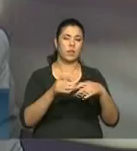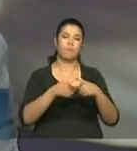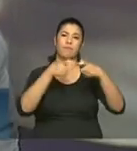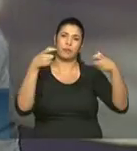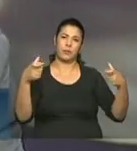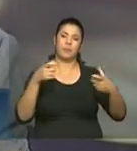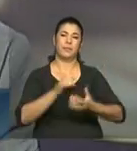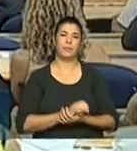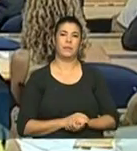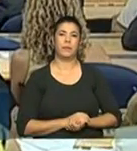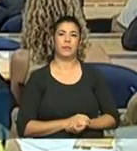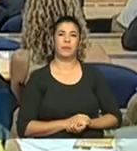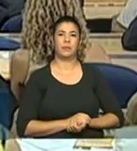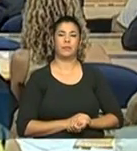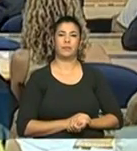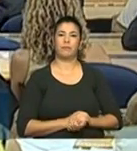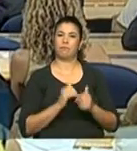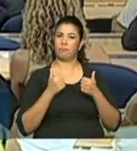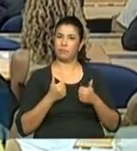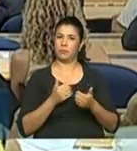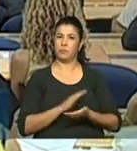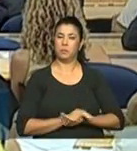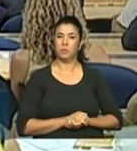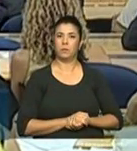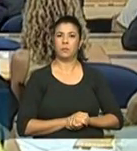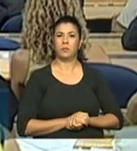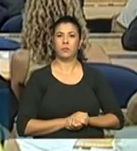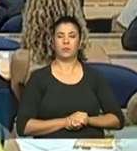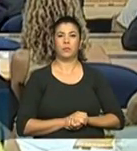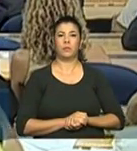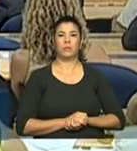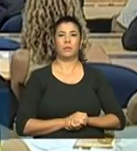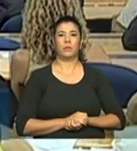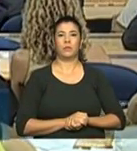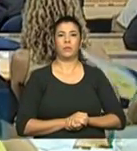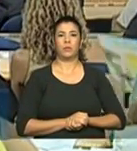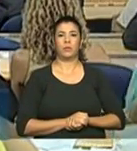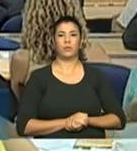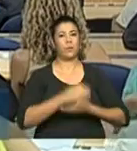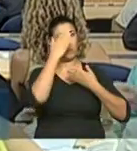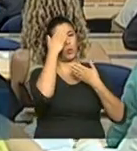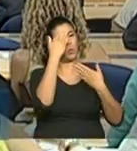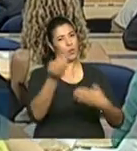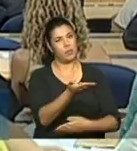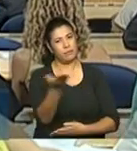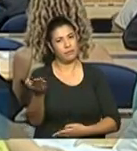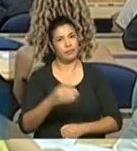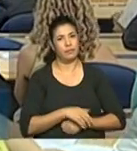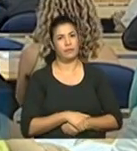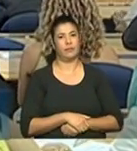também. Ok? Vamos para o quebra-queixo? Muito obrigado, viu, gente?